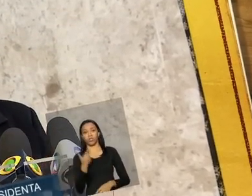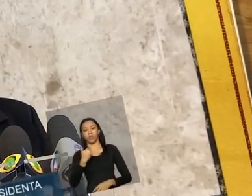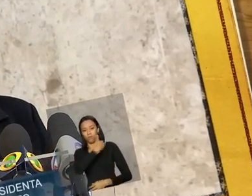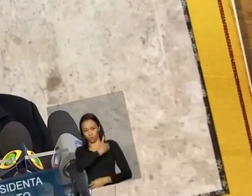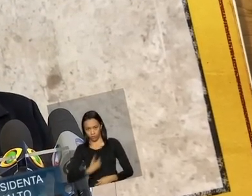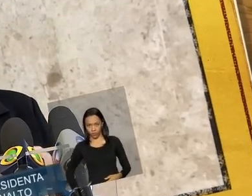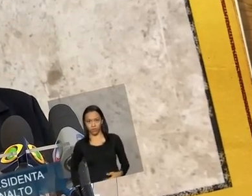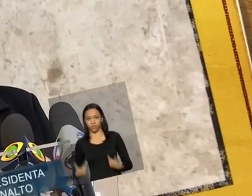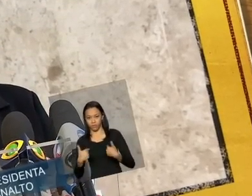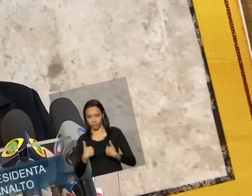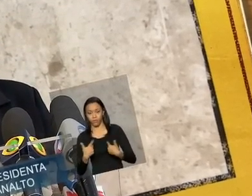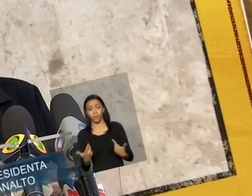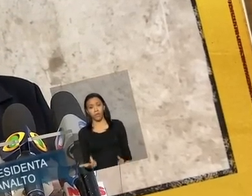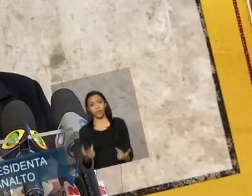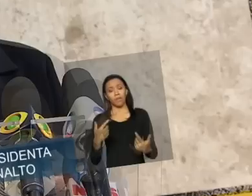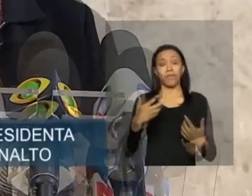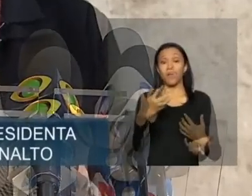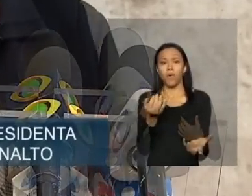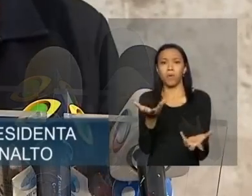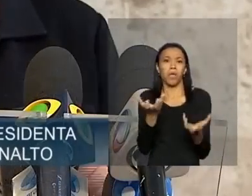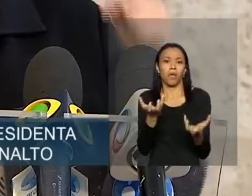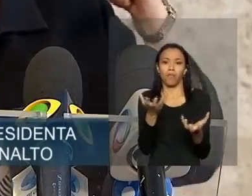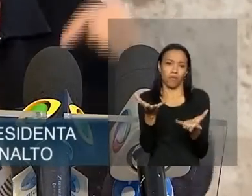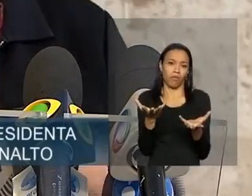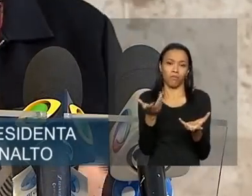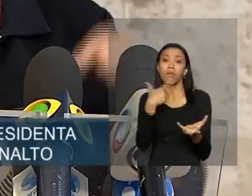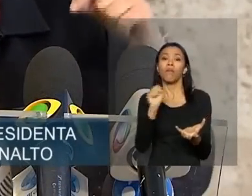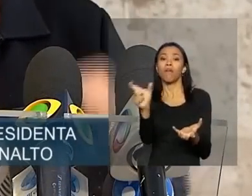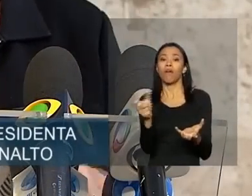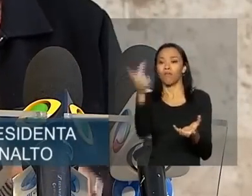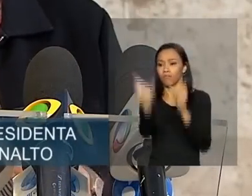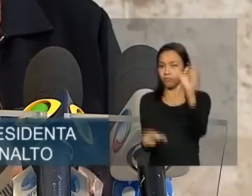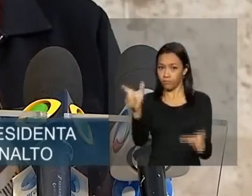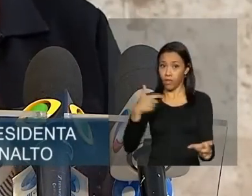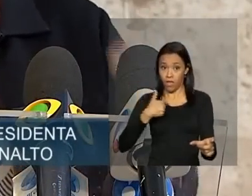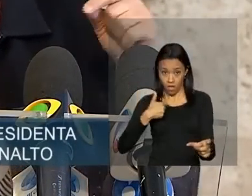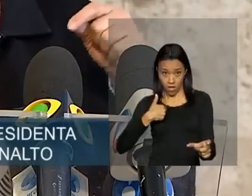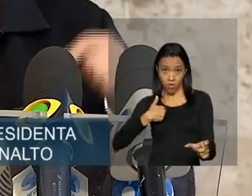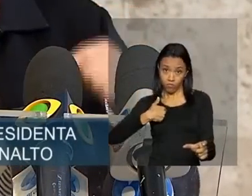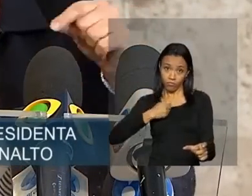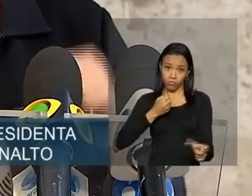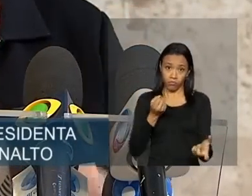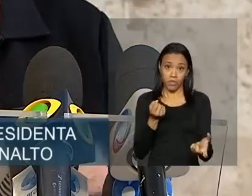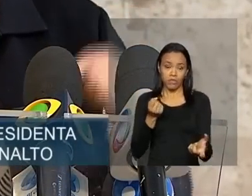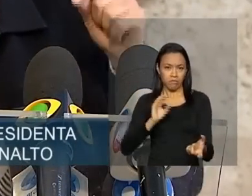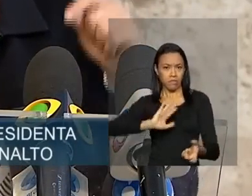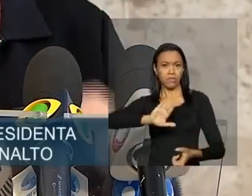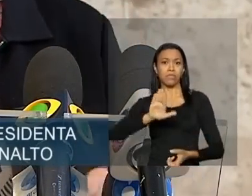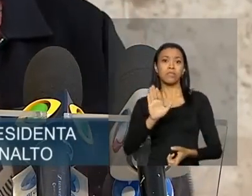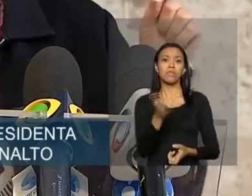A renúncia é um ato voluntário. Ou seja, eu sairei desse cargo sem que